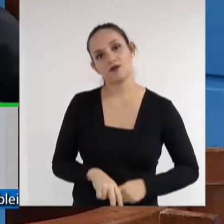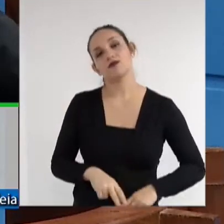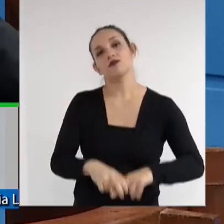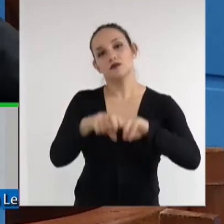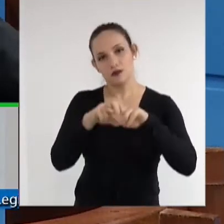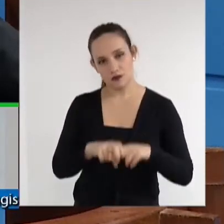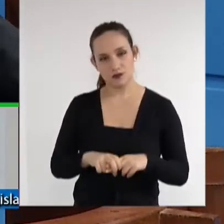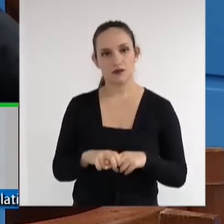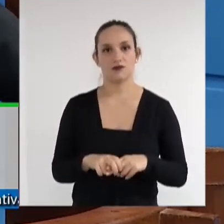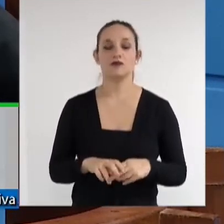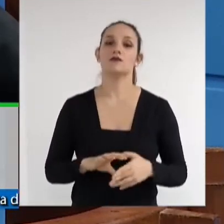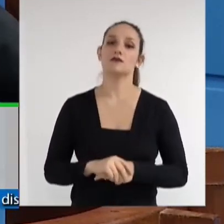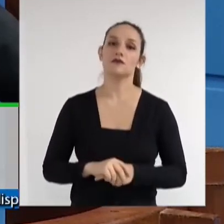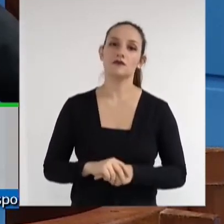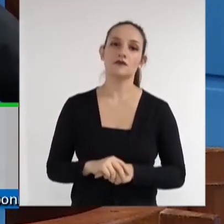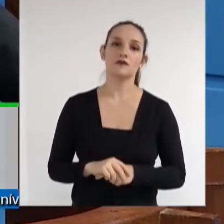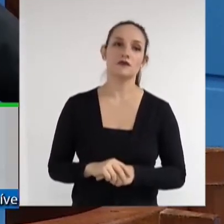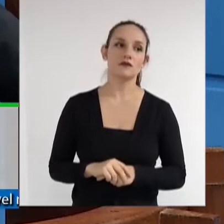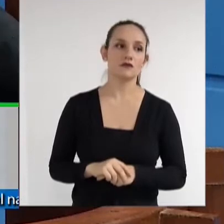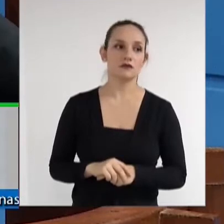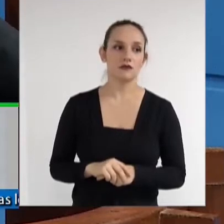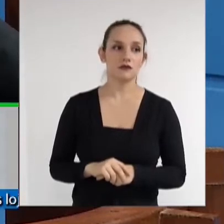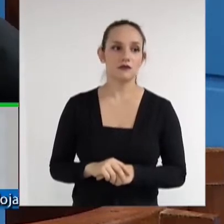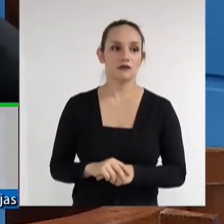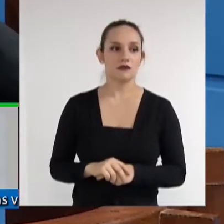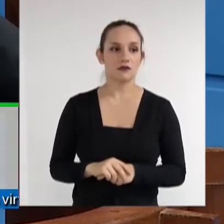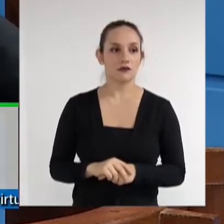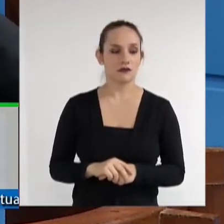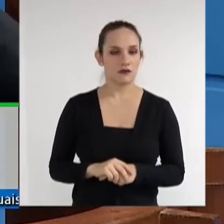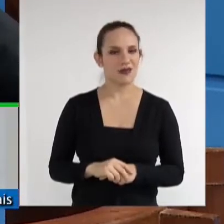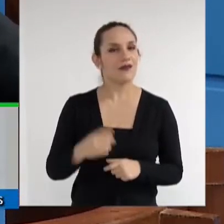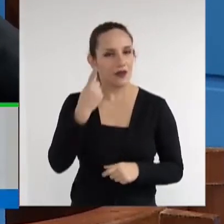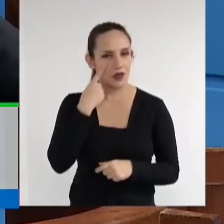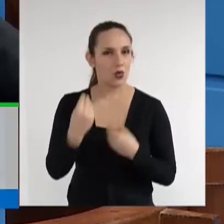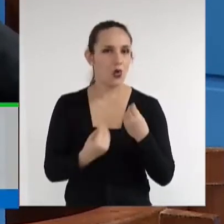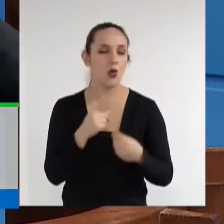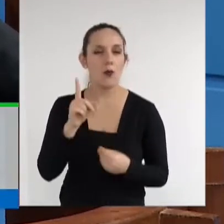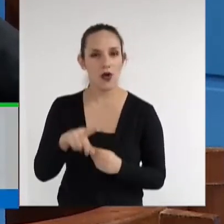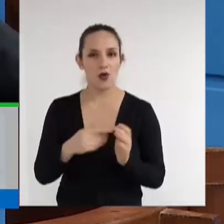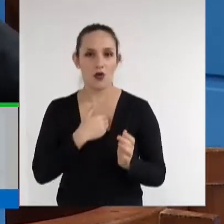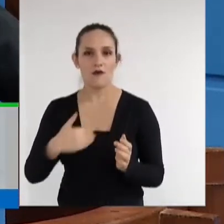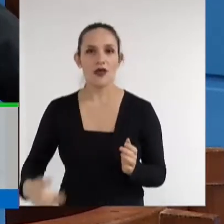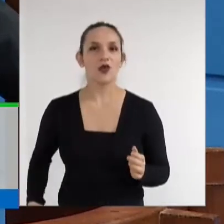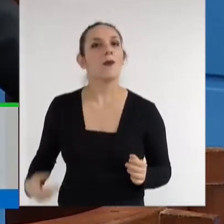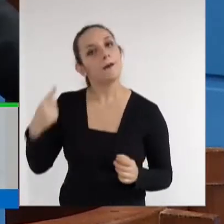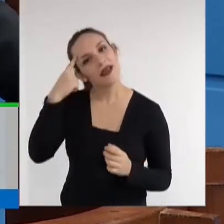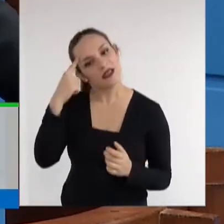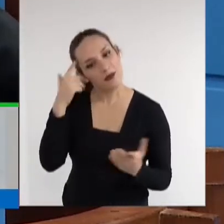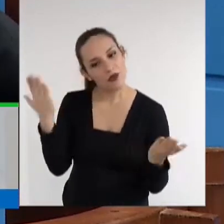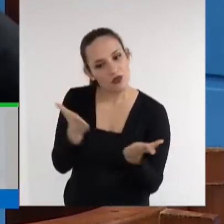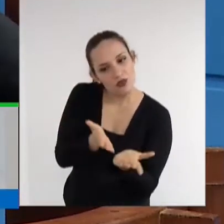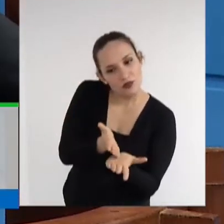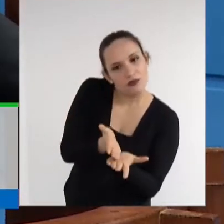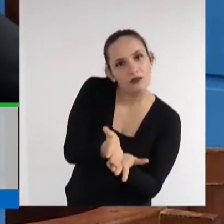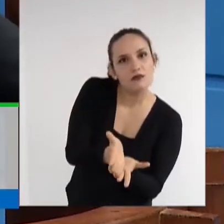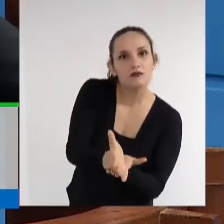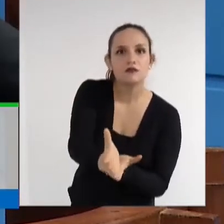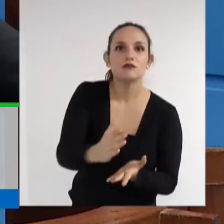Então, é essa a linha de governo que nós estamos tendo no país hoje, que